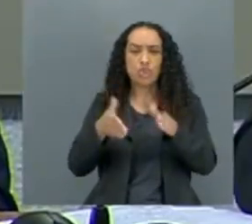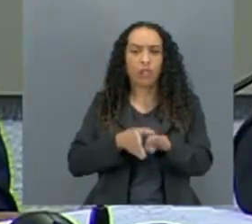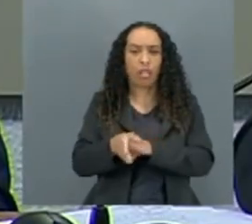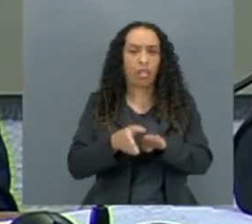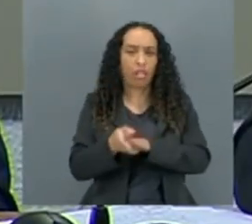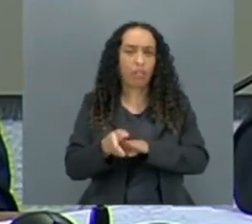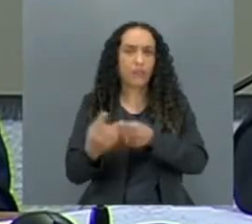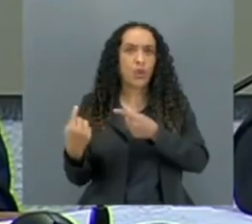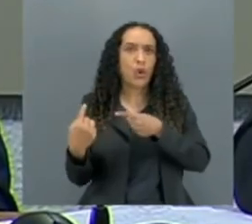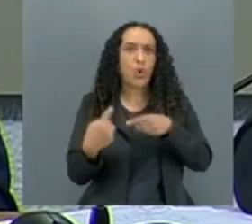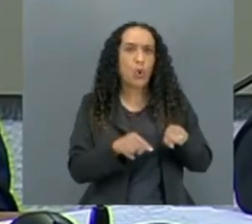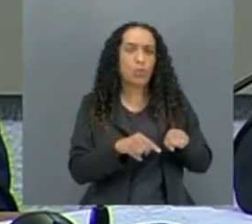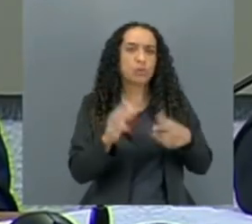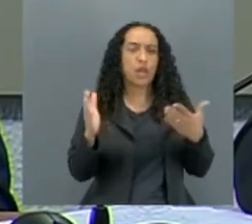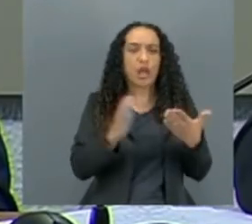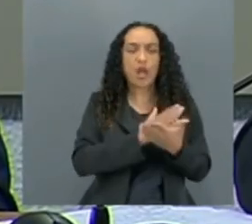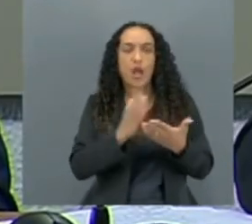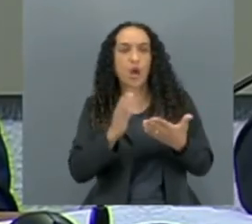sobretudo contra